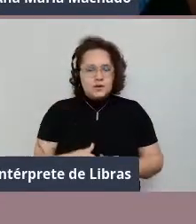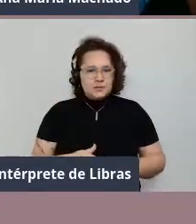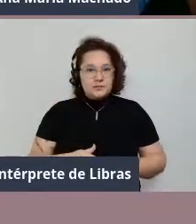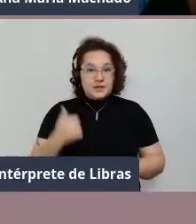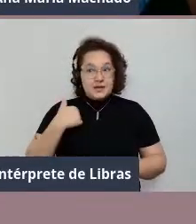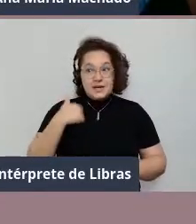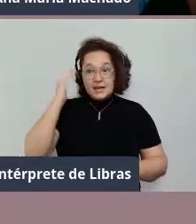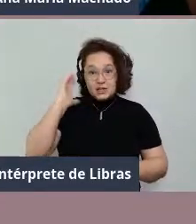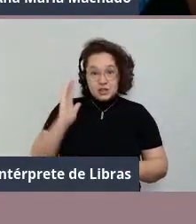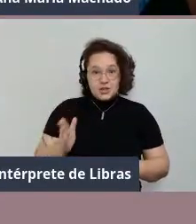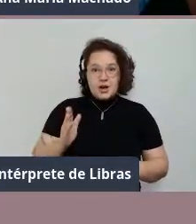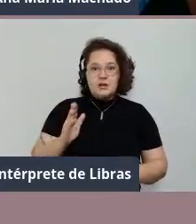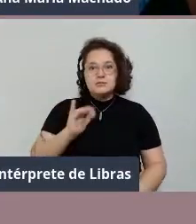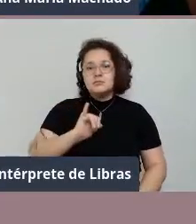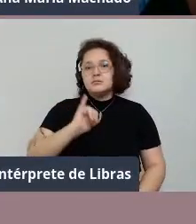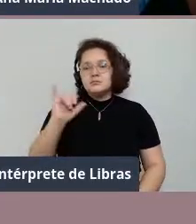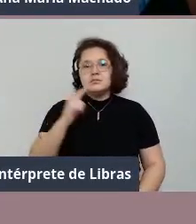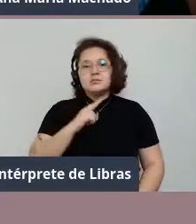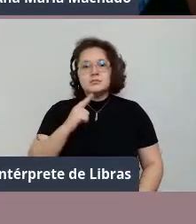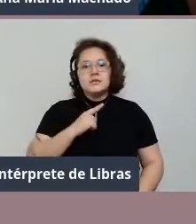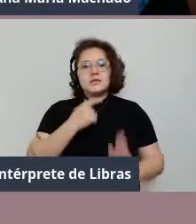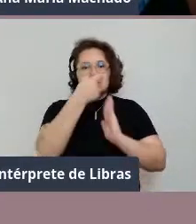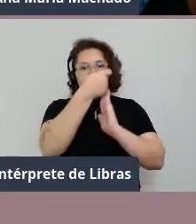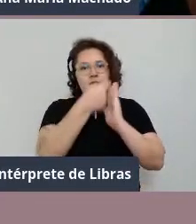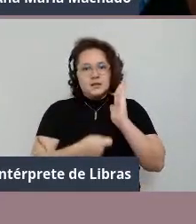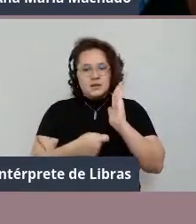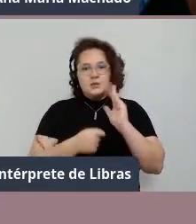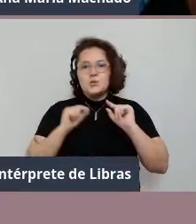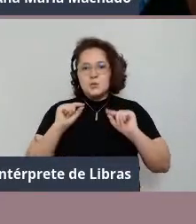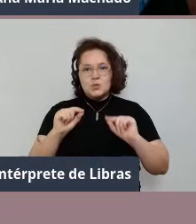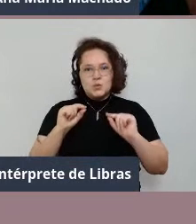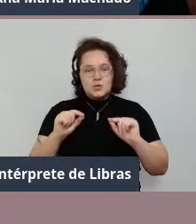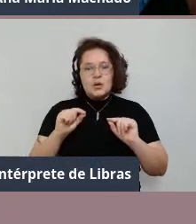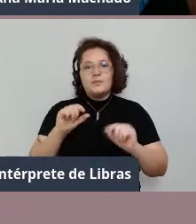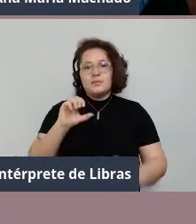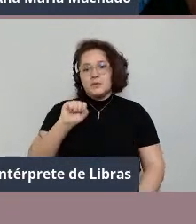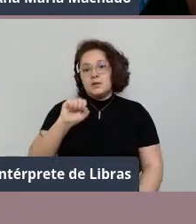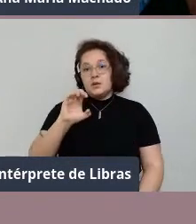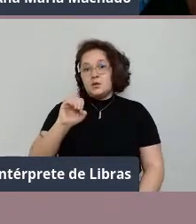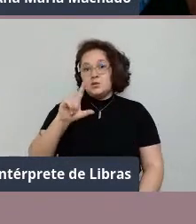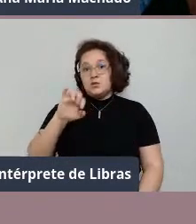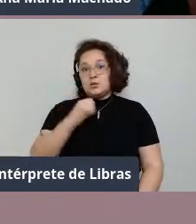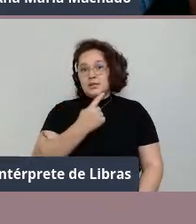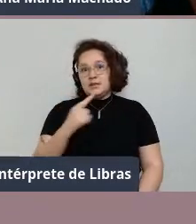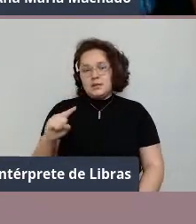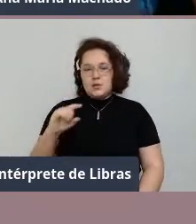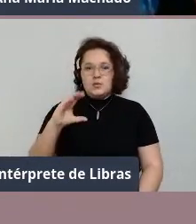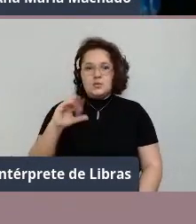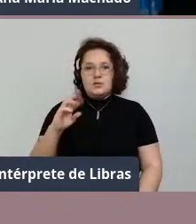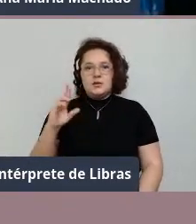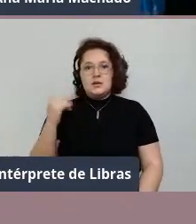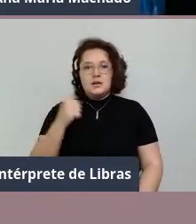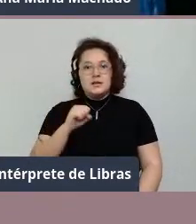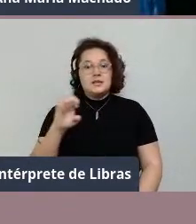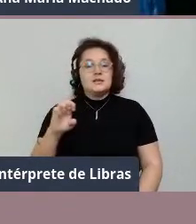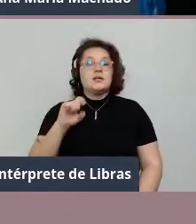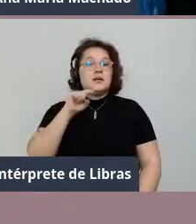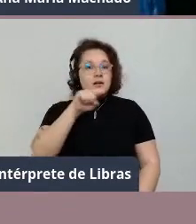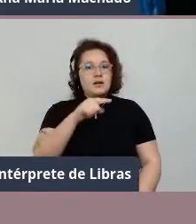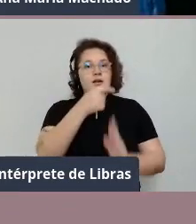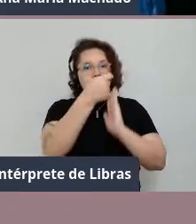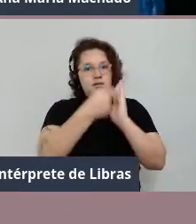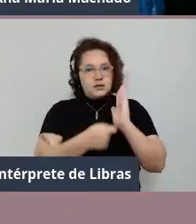relatou no texto que se chama Diante da Solidão, de Clarice. Esse texto foi publicado na